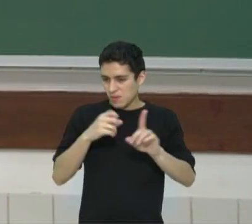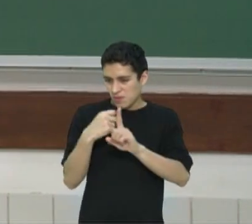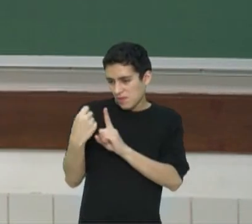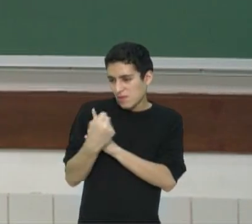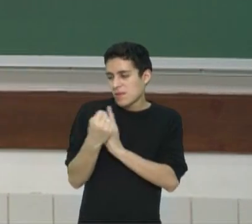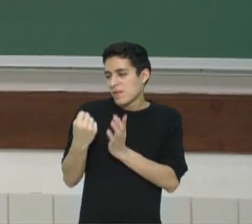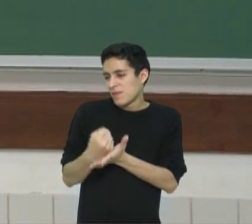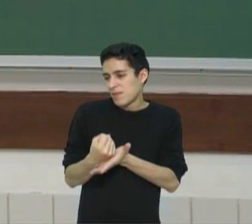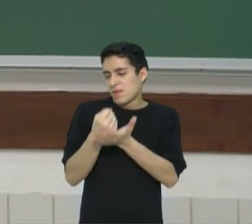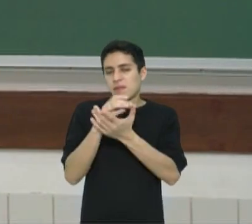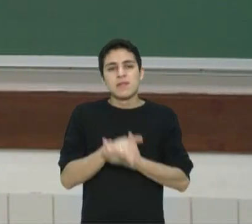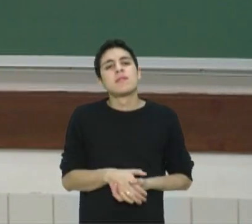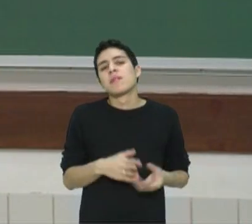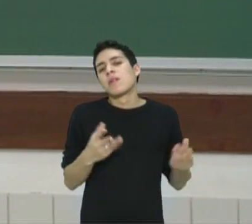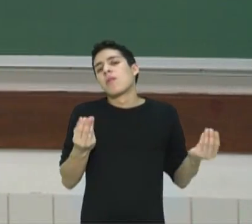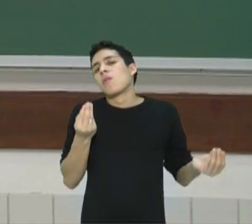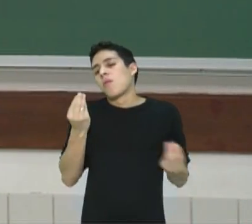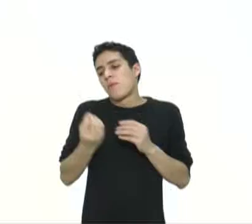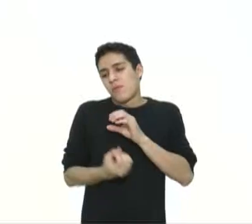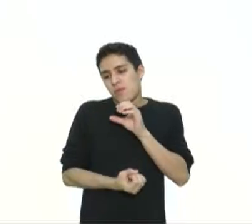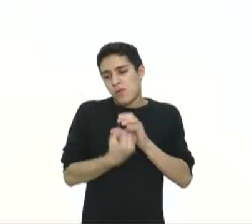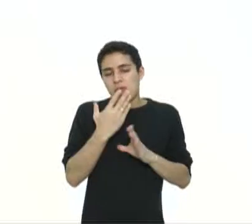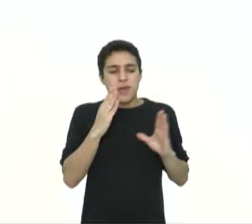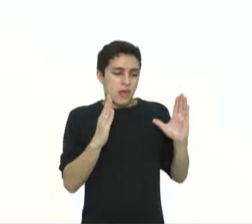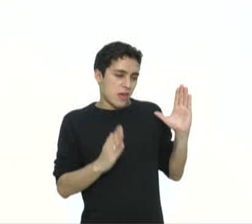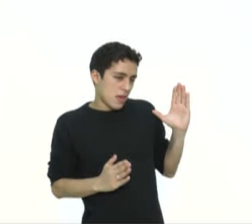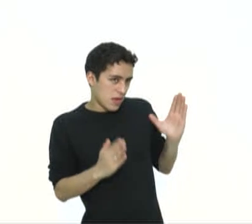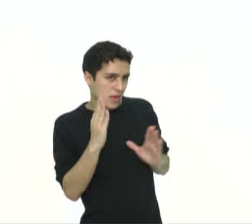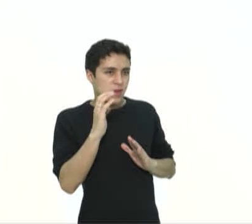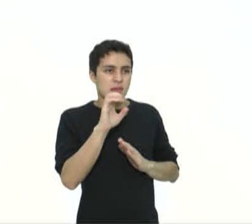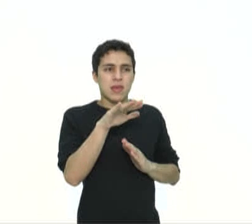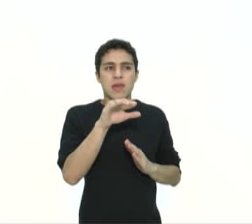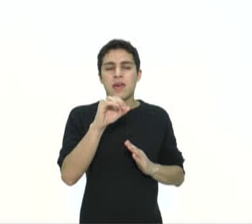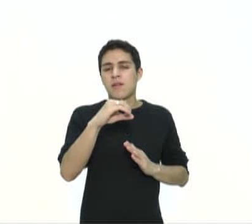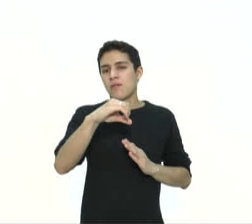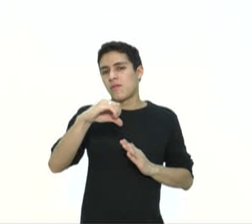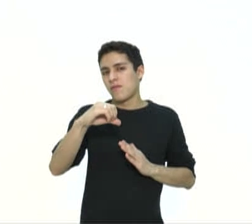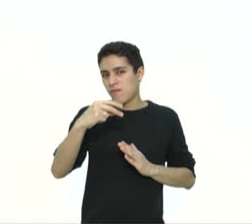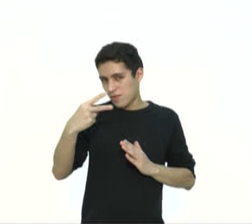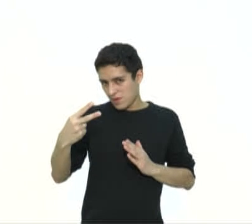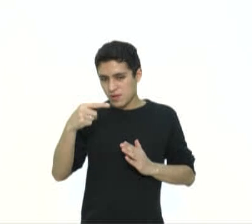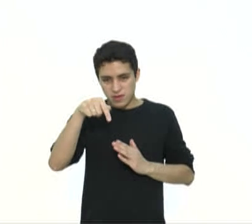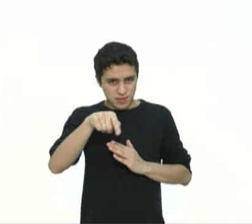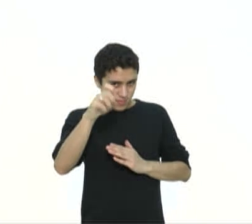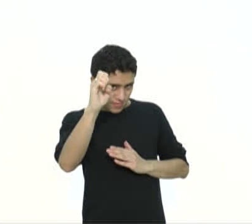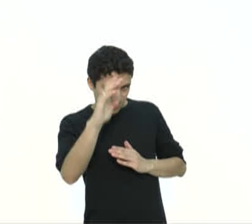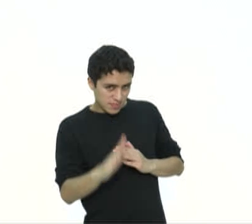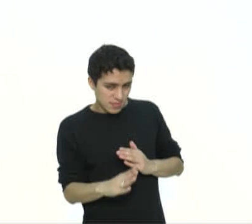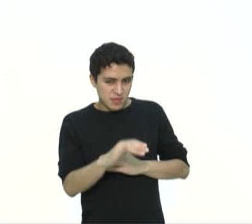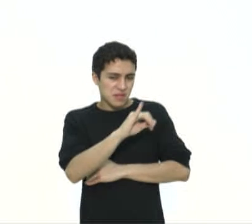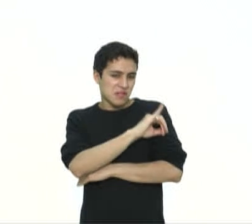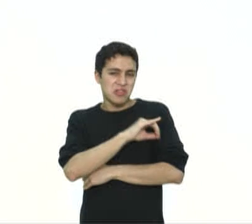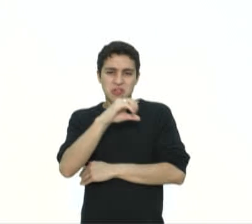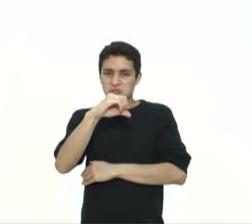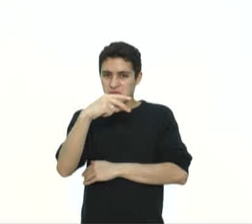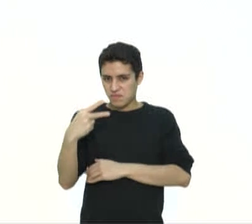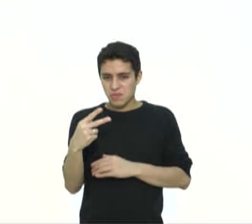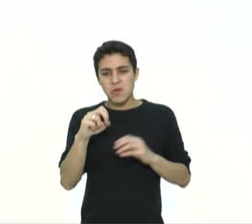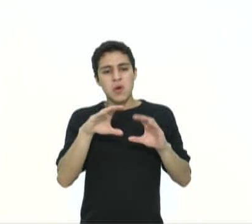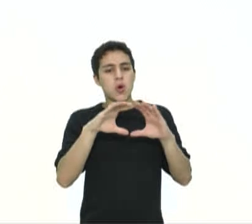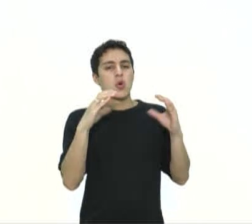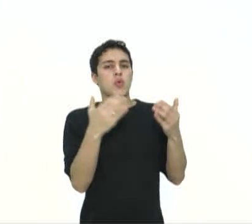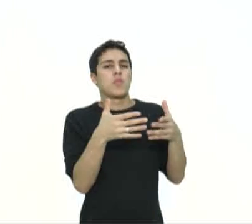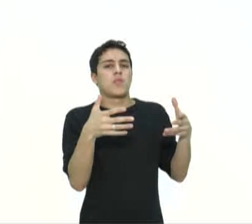sustentáveis e ela foi criada durante a a eco-92 isso mesmo aqui no Brasil ou rio-92 ou a